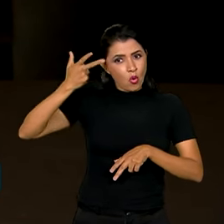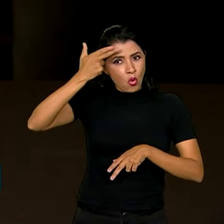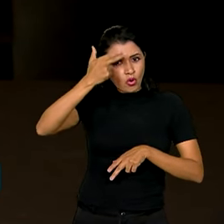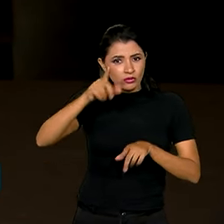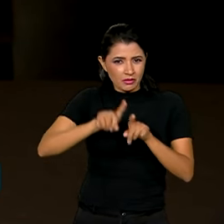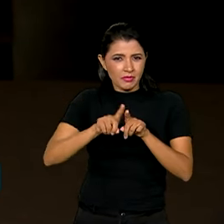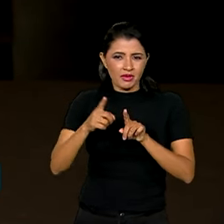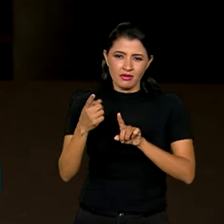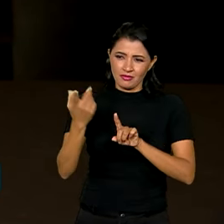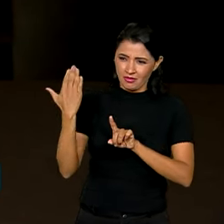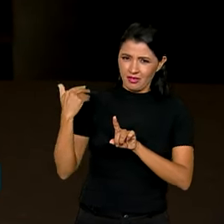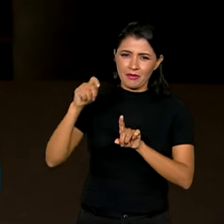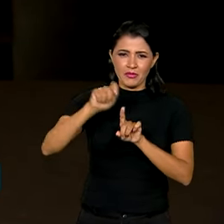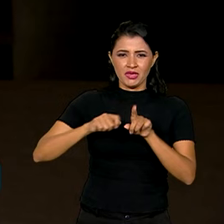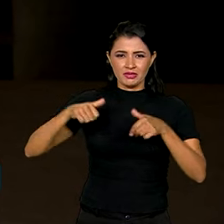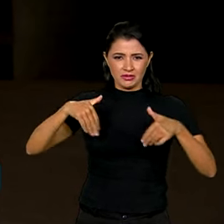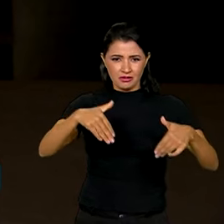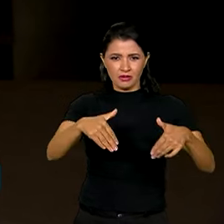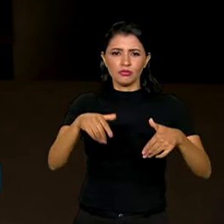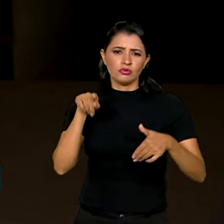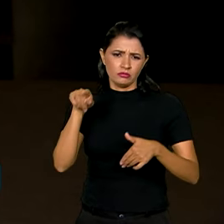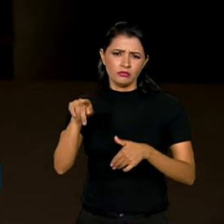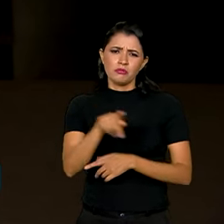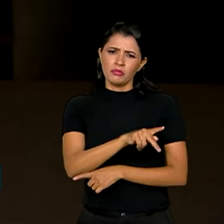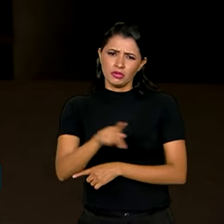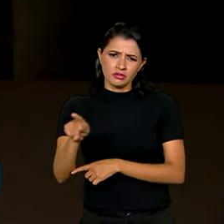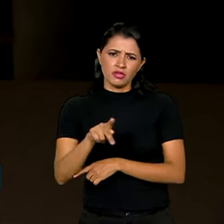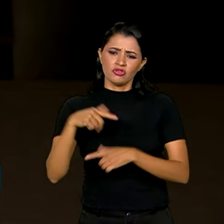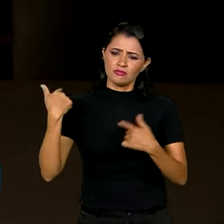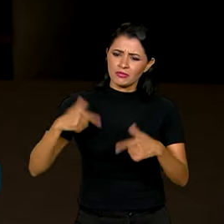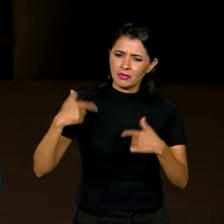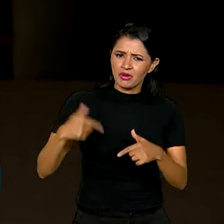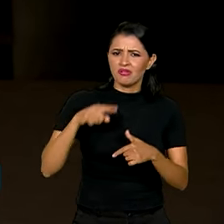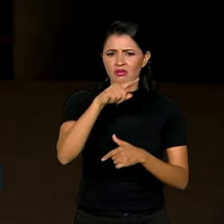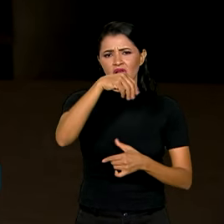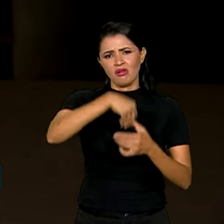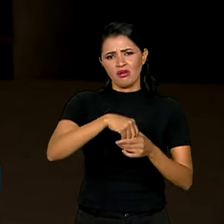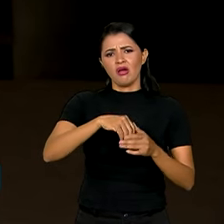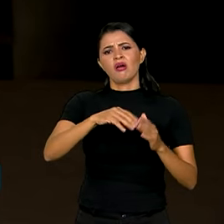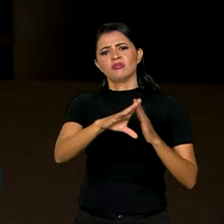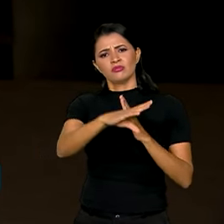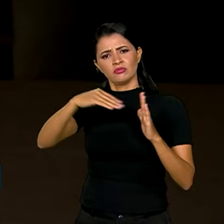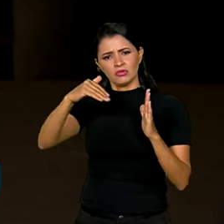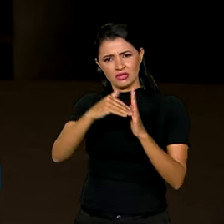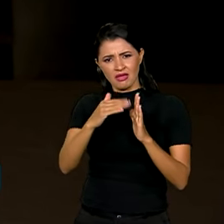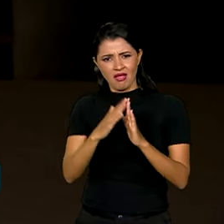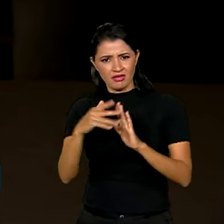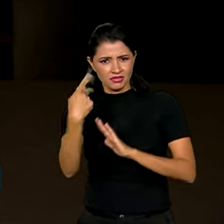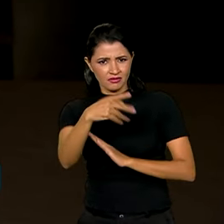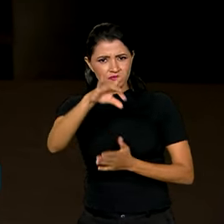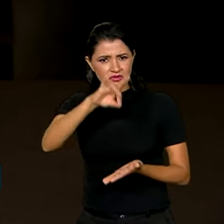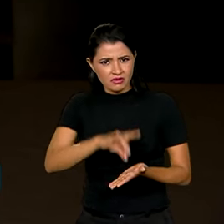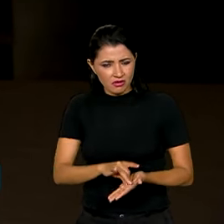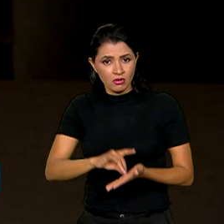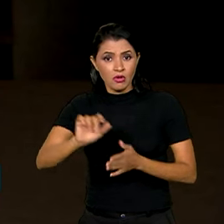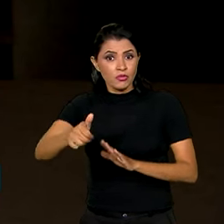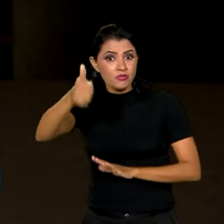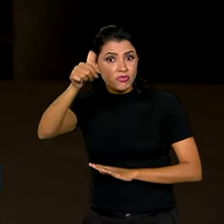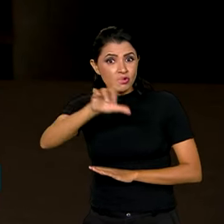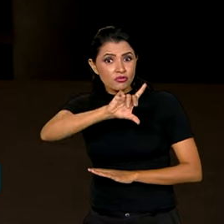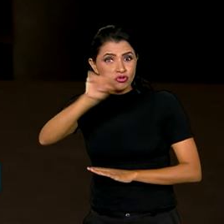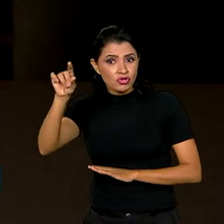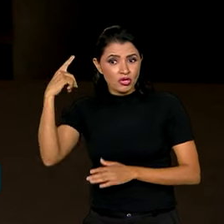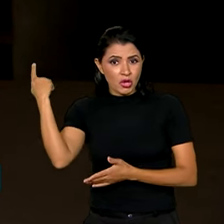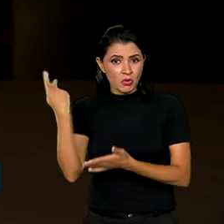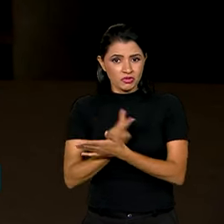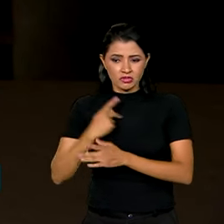de setembro, o presidente tem trabalhado do Palácio da Alvorada, residência oficial. Desde o primeiro dia de conflito, no